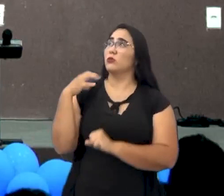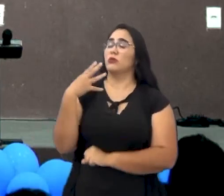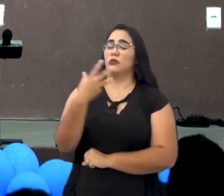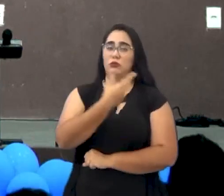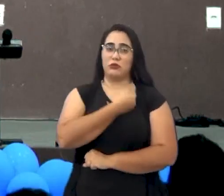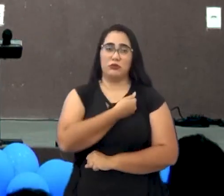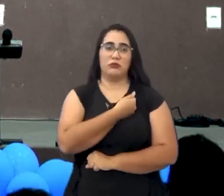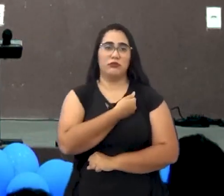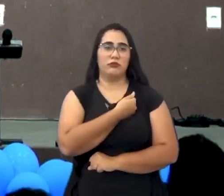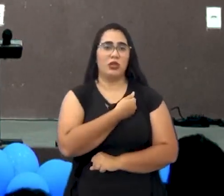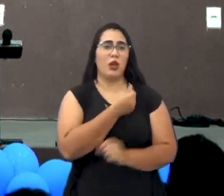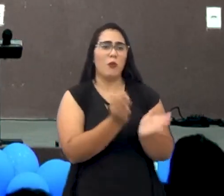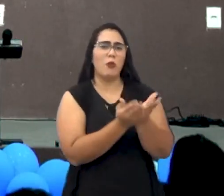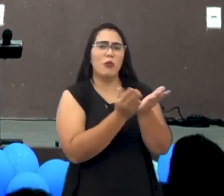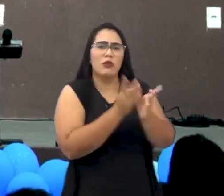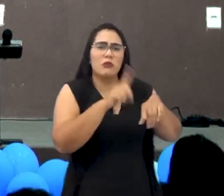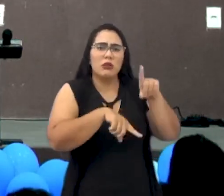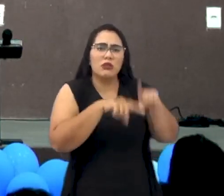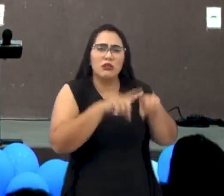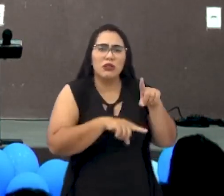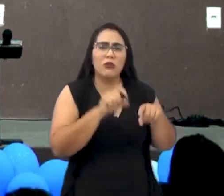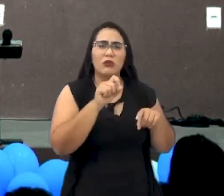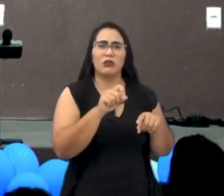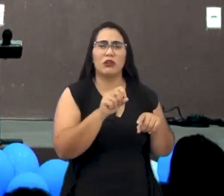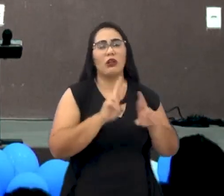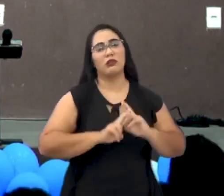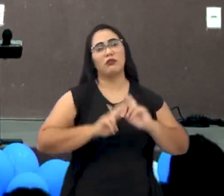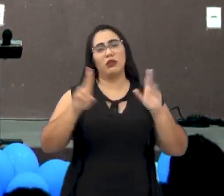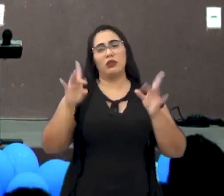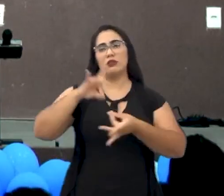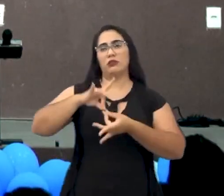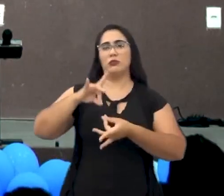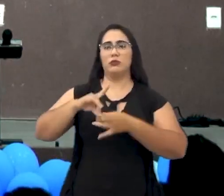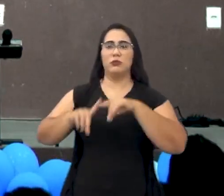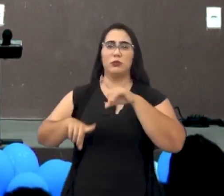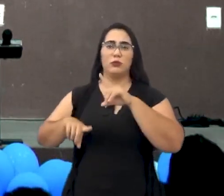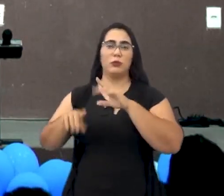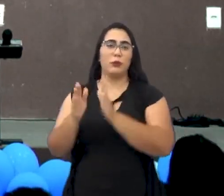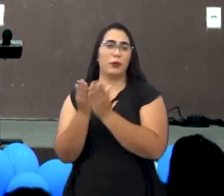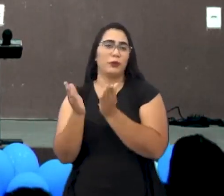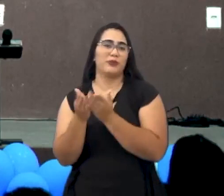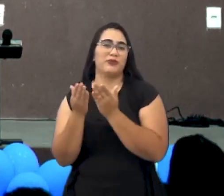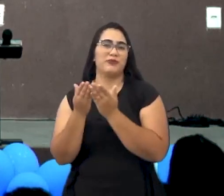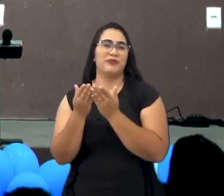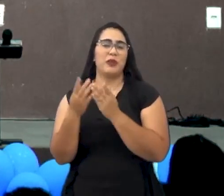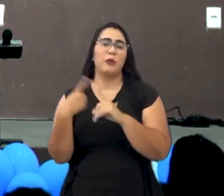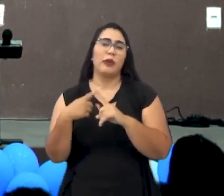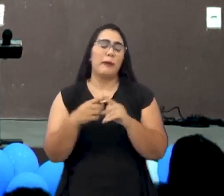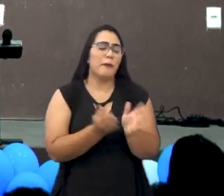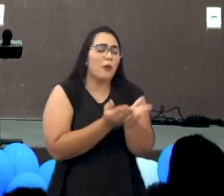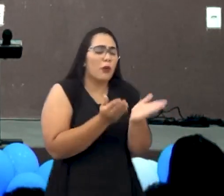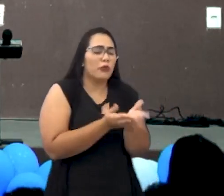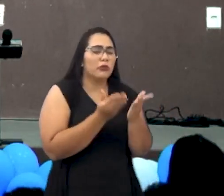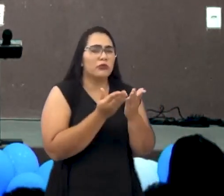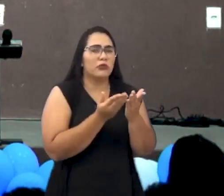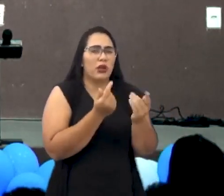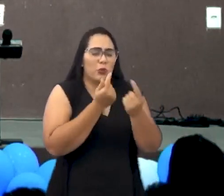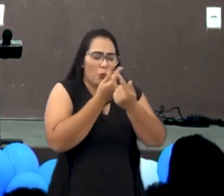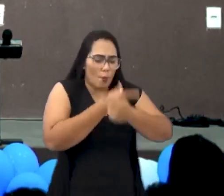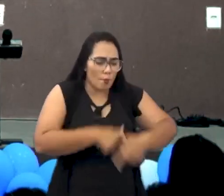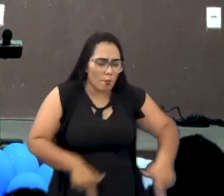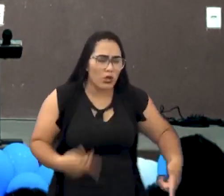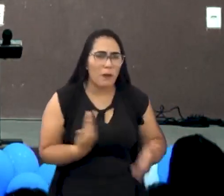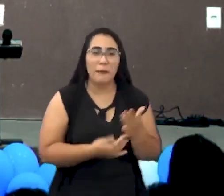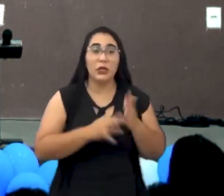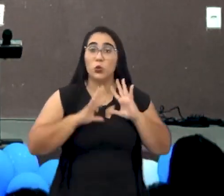Pobreza material não leva à pobreza de espírito. Sabe por quê? Porque ficar pobre, perder o que você tem